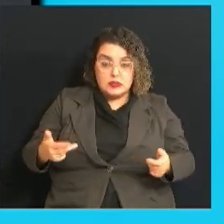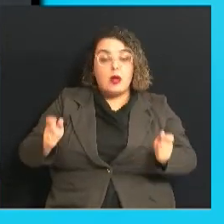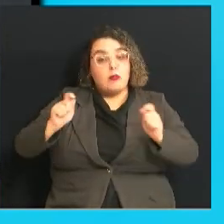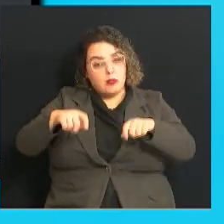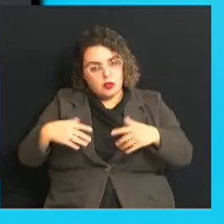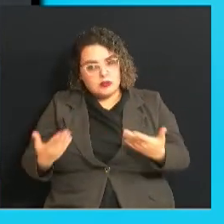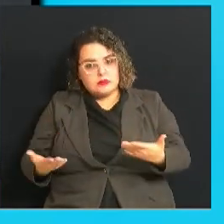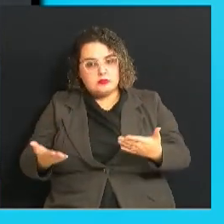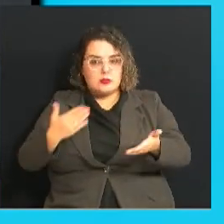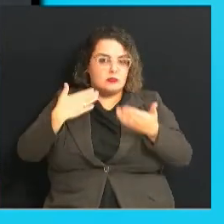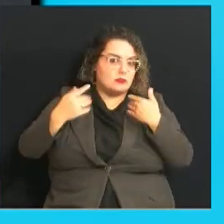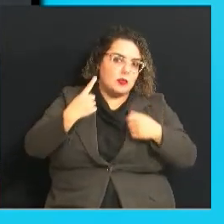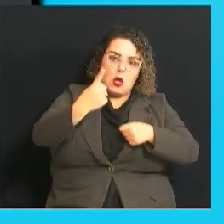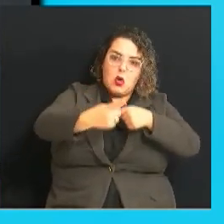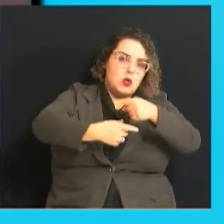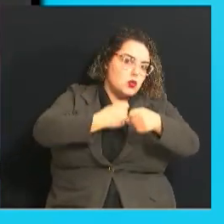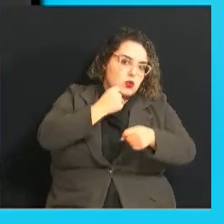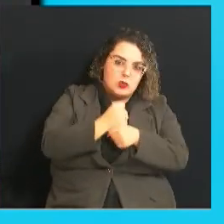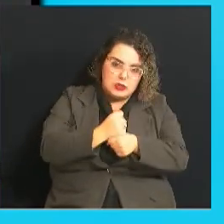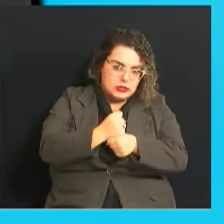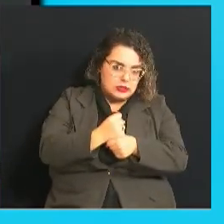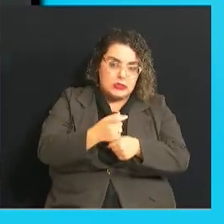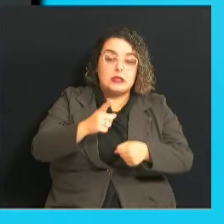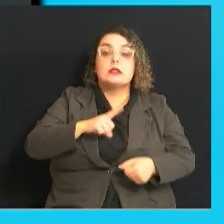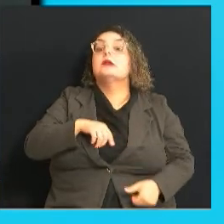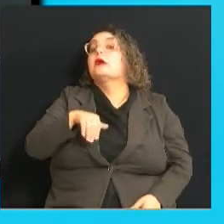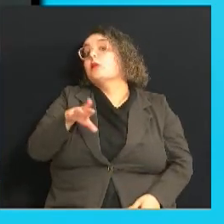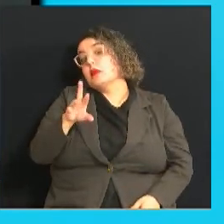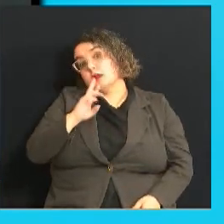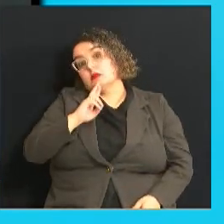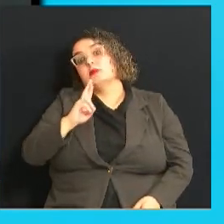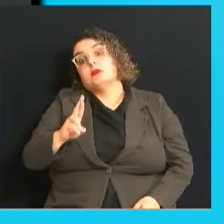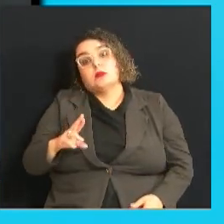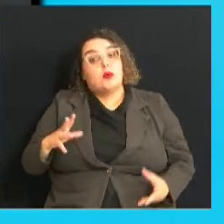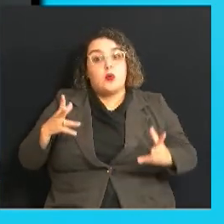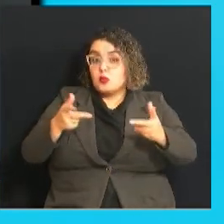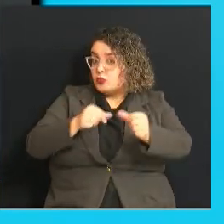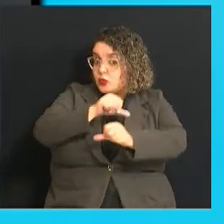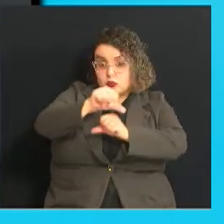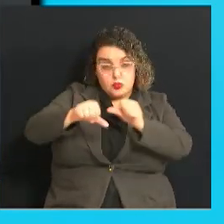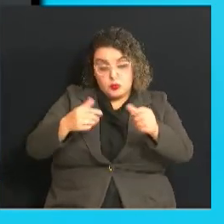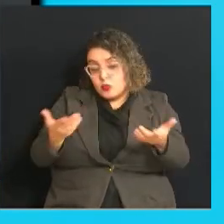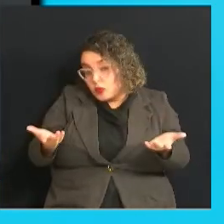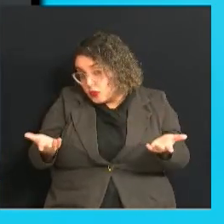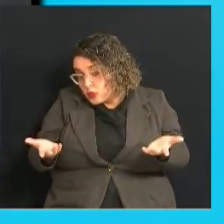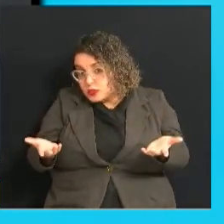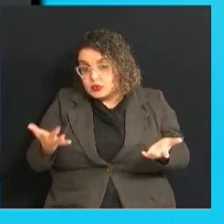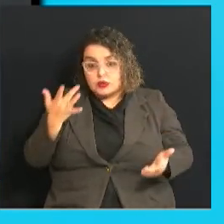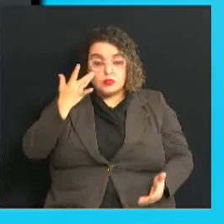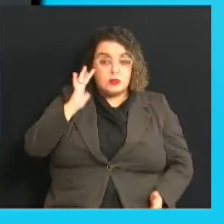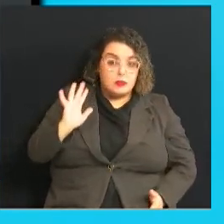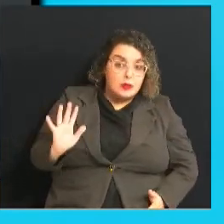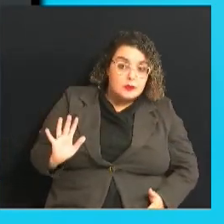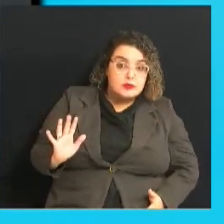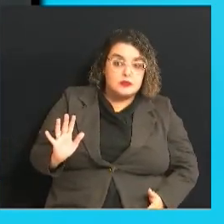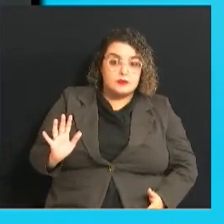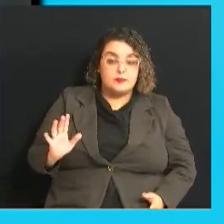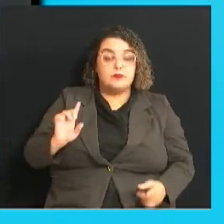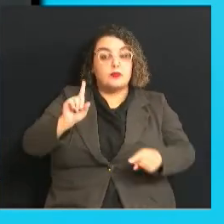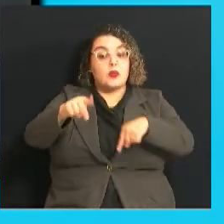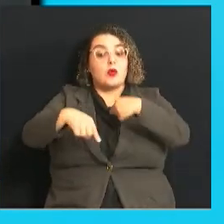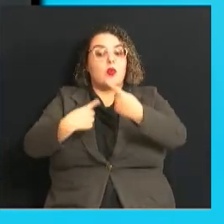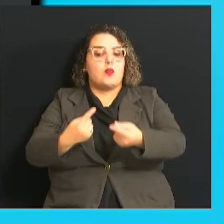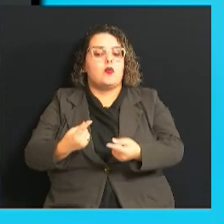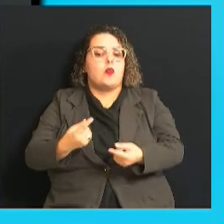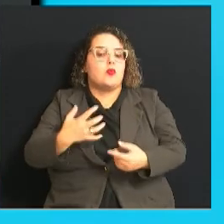converse daqui a um ano e a gente já tenha mais respostas, ou tudo isso mude, né? E aí a gente já converse de uma outra maneira.